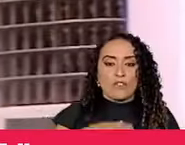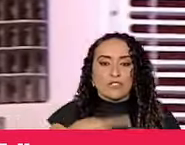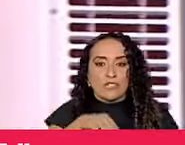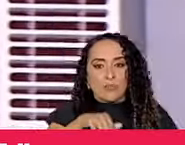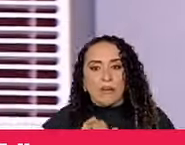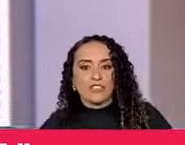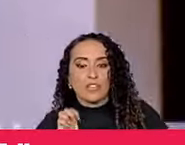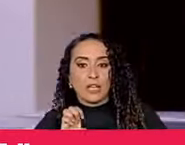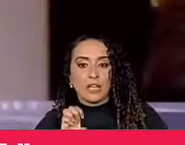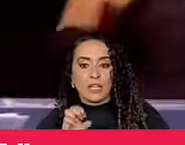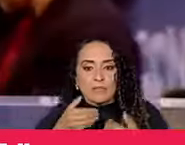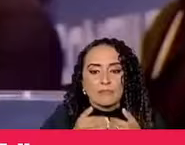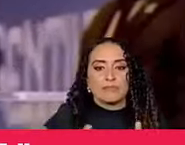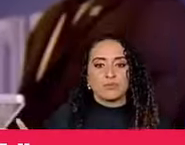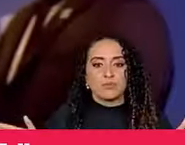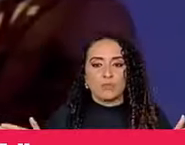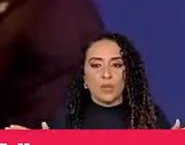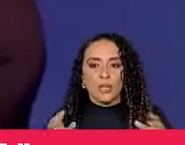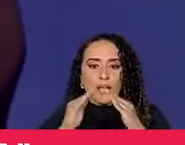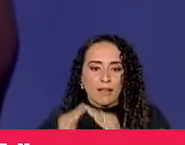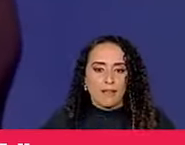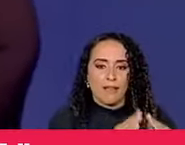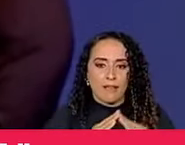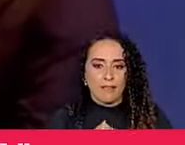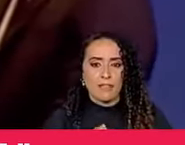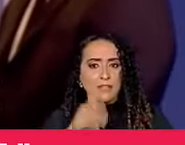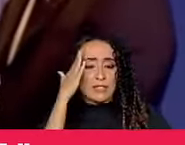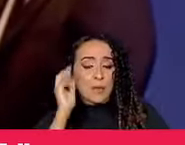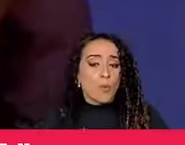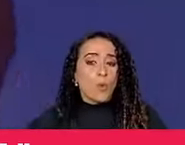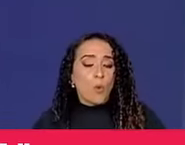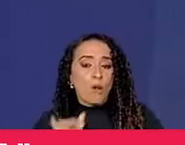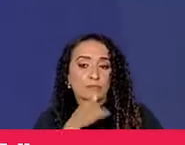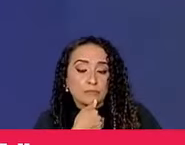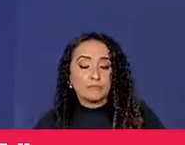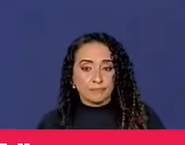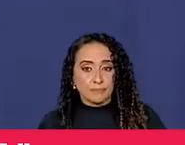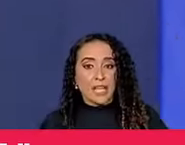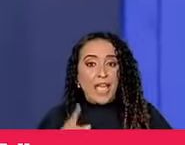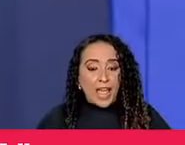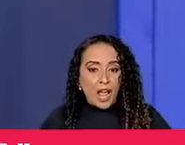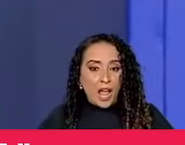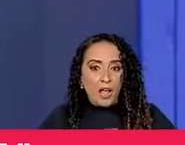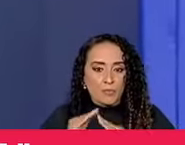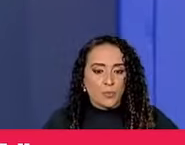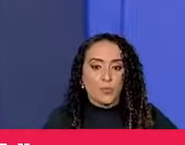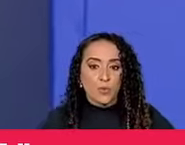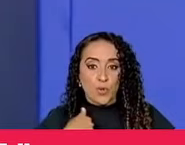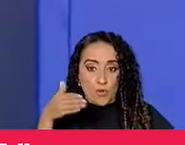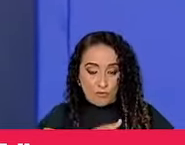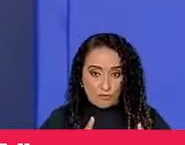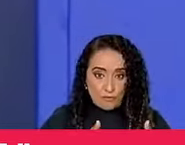Magé inaugurar um conjunto habitacional. Vocês sabem qual é a tristeza? É que o conjunto habitacional que eu